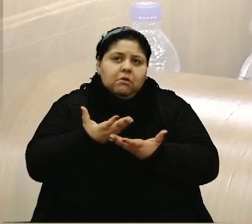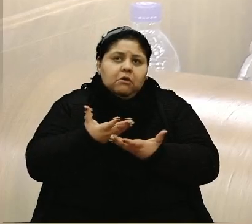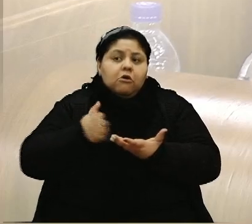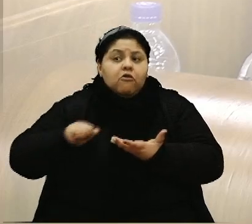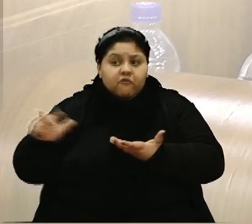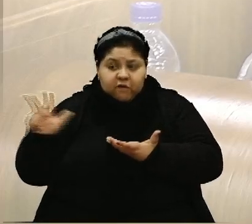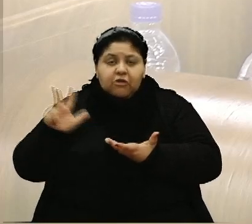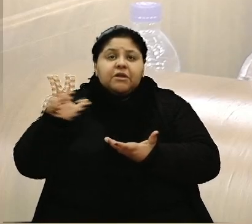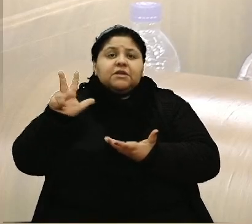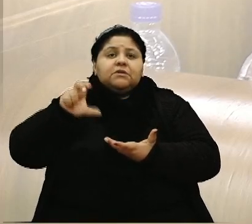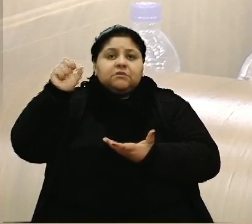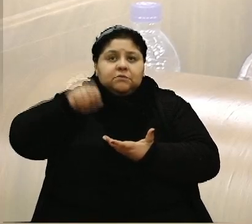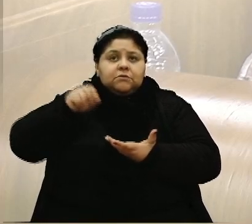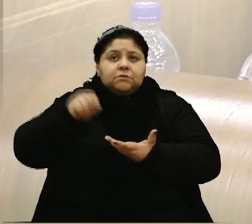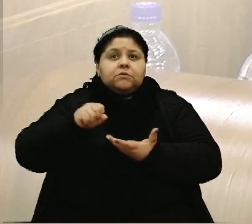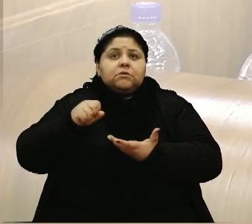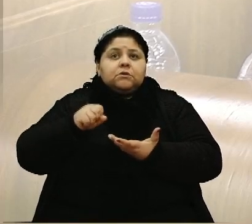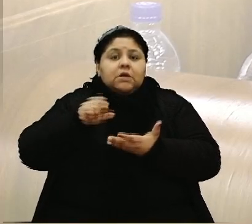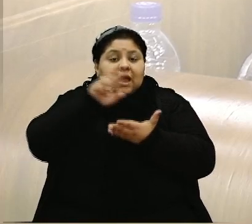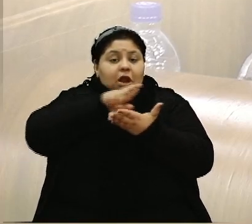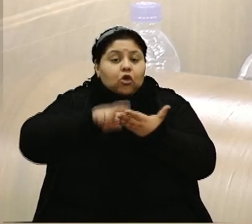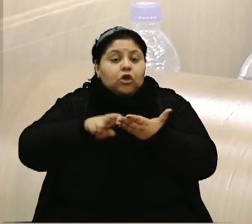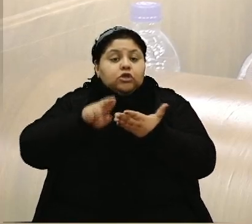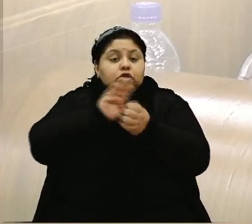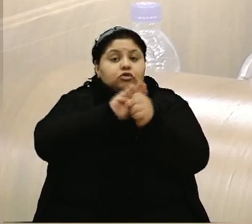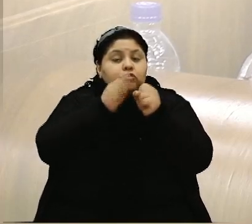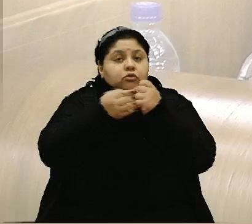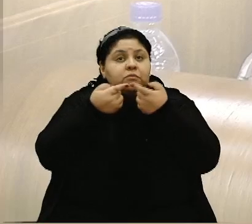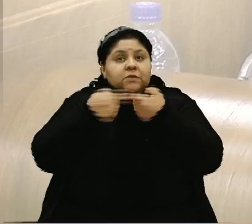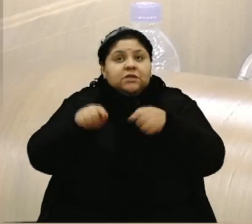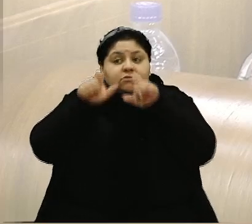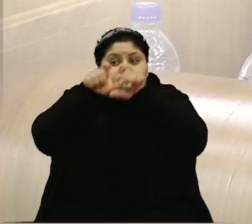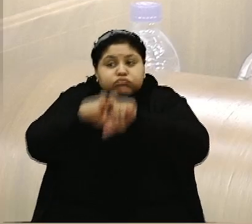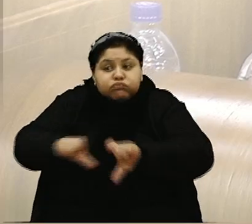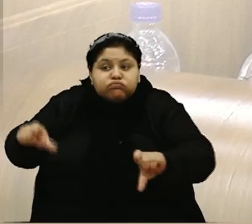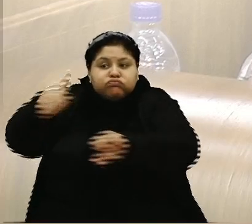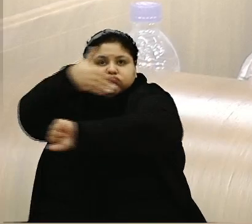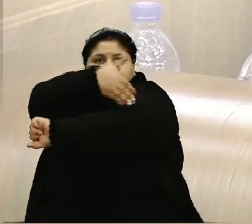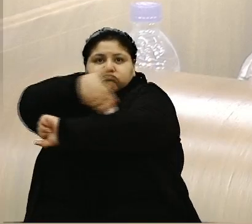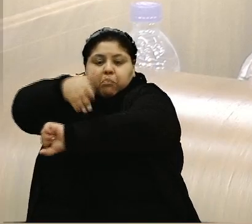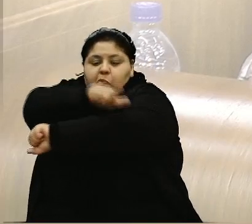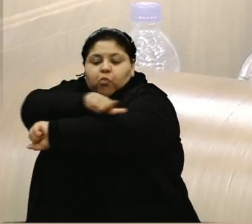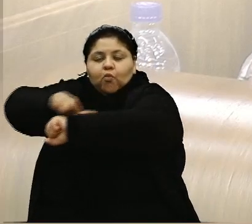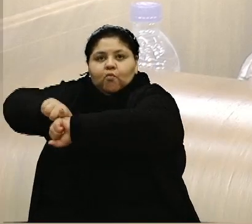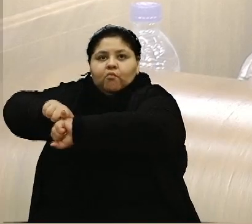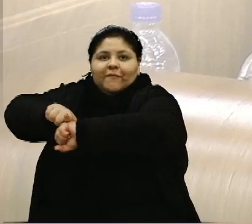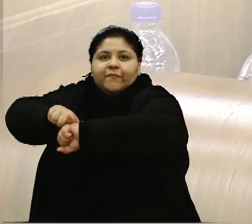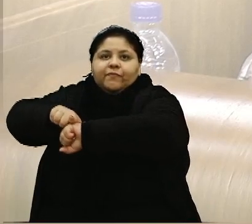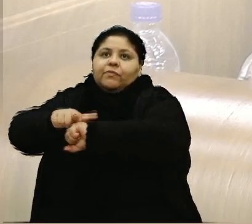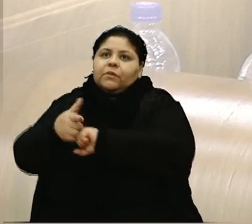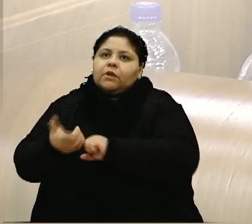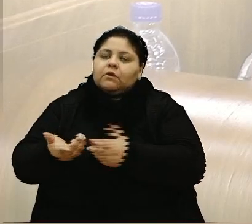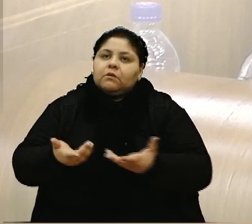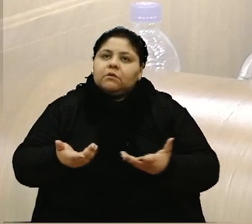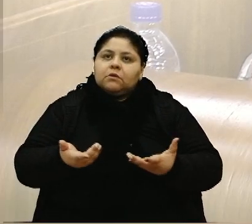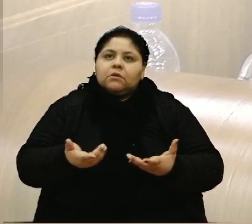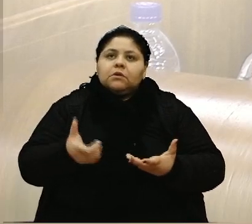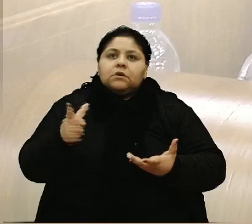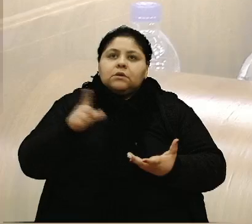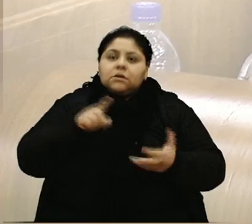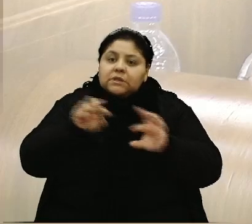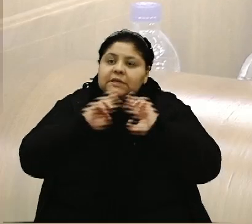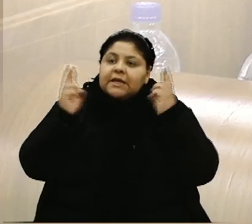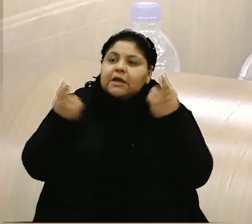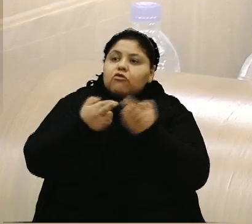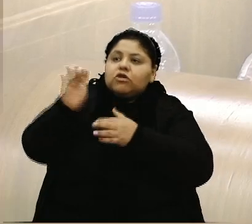está andando a regularização do Monte Carmelo, mas precisa de saneamento, precisa de calçamentos. Tem que reunir a